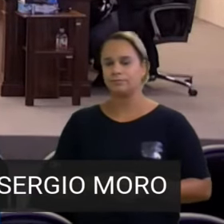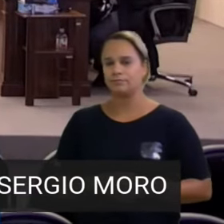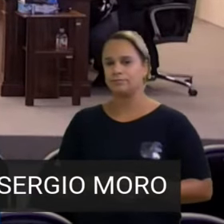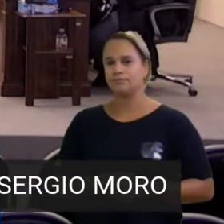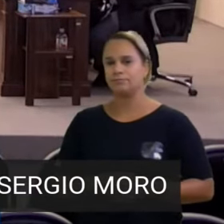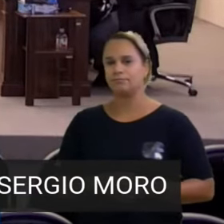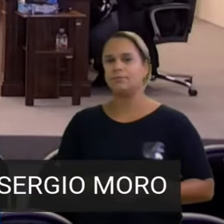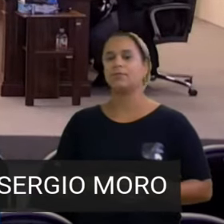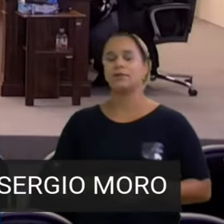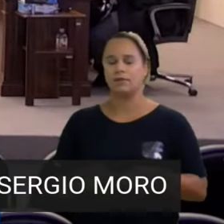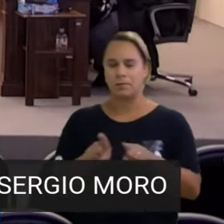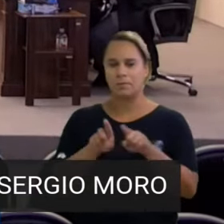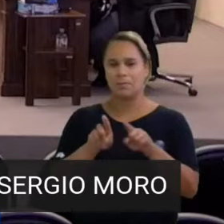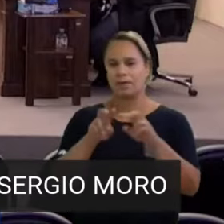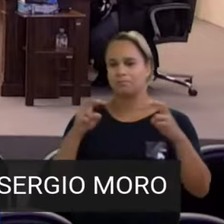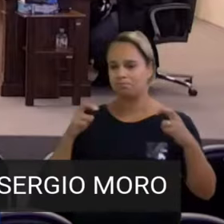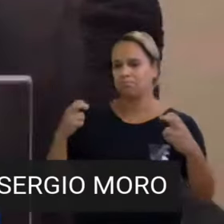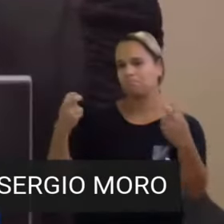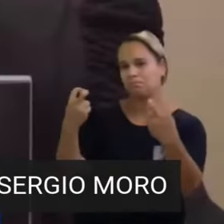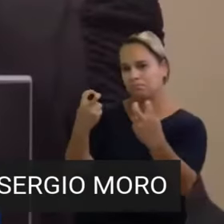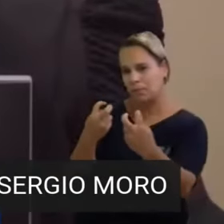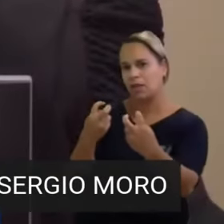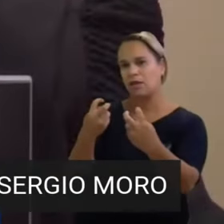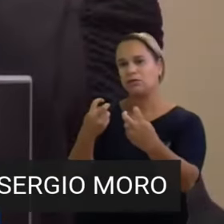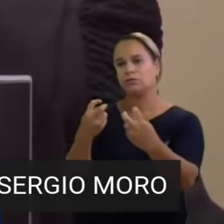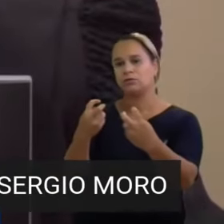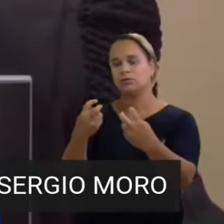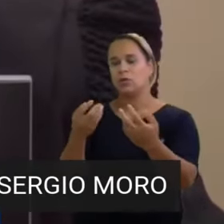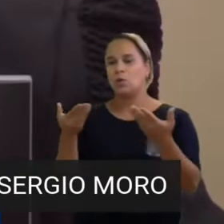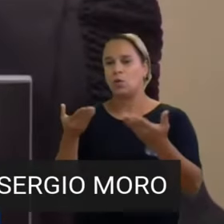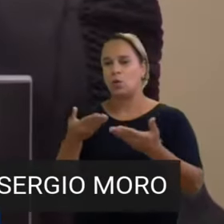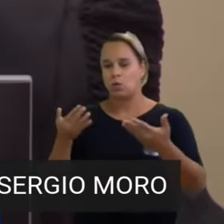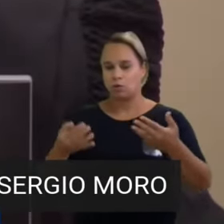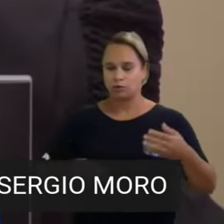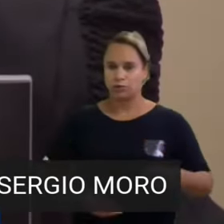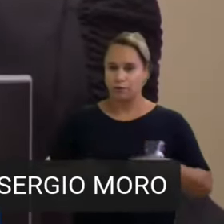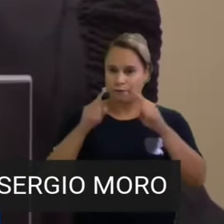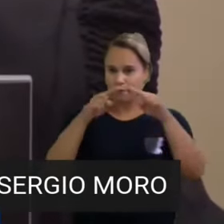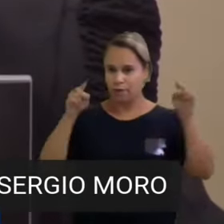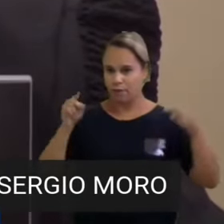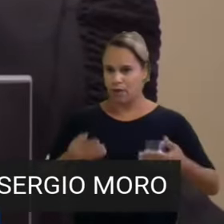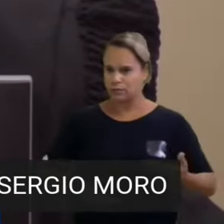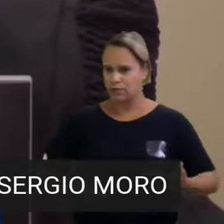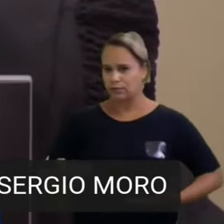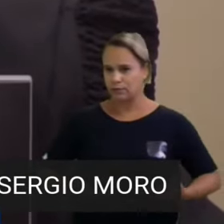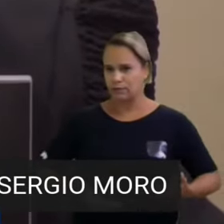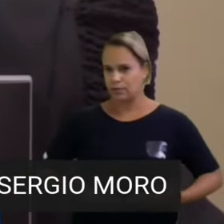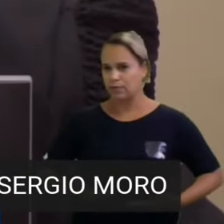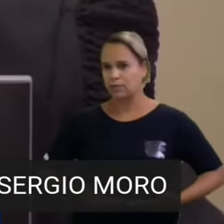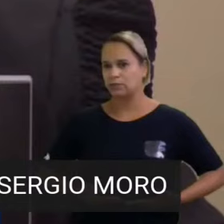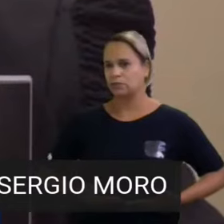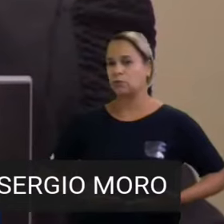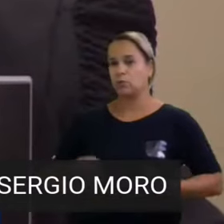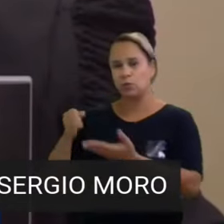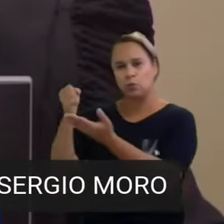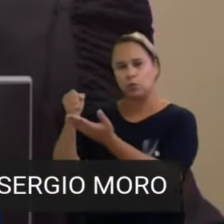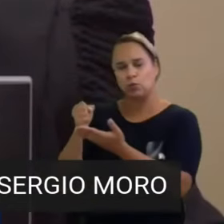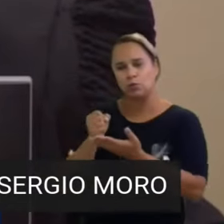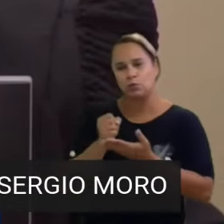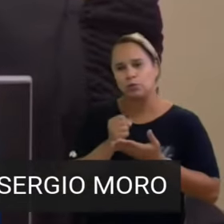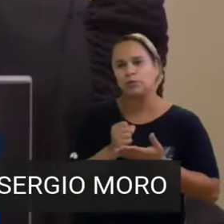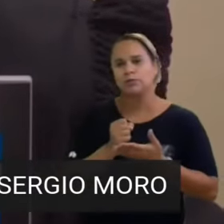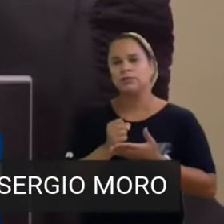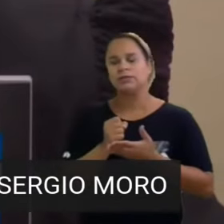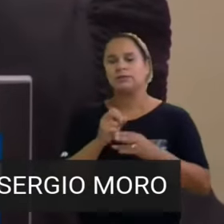membros da corte, eh, os nossos funcionários terre que nos auxiliam na sessão, o nobre membro do